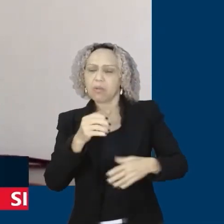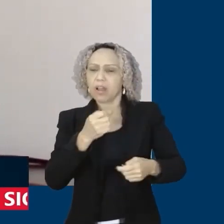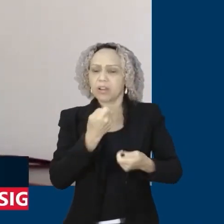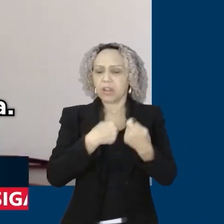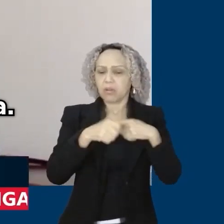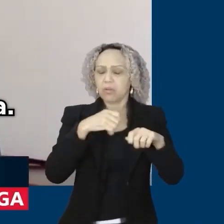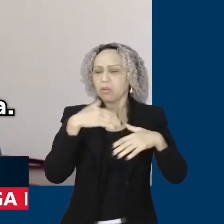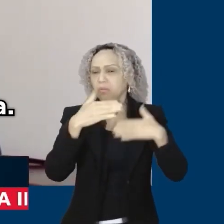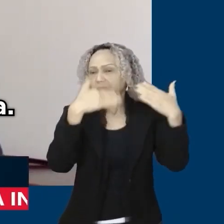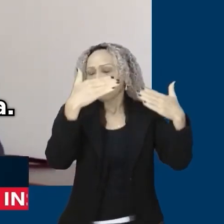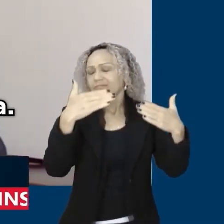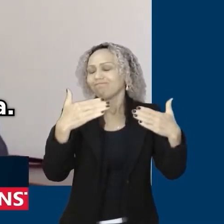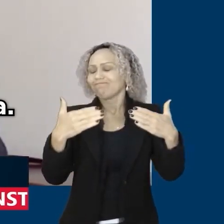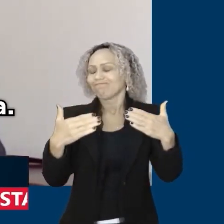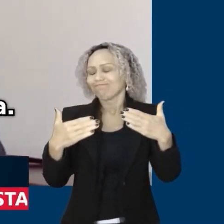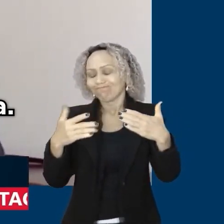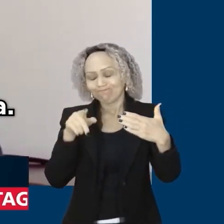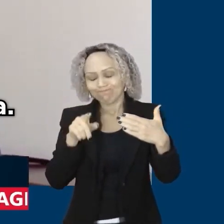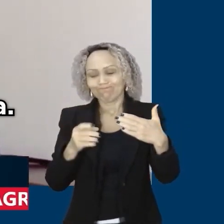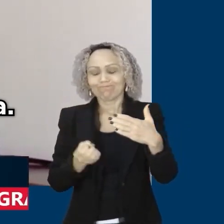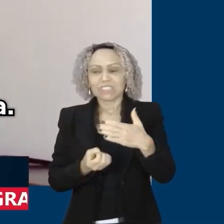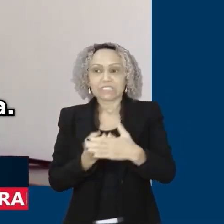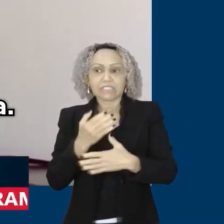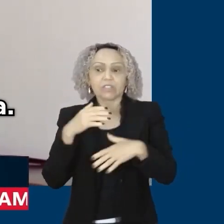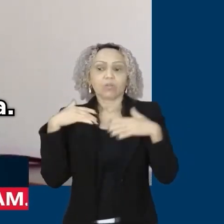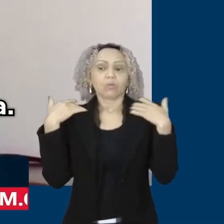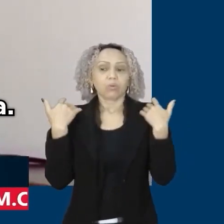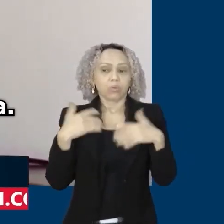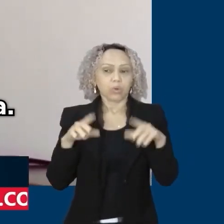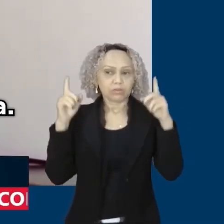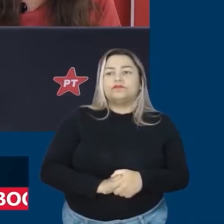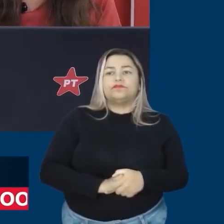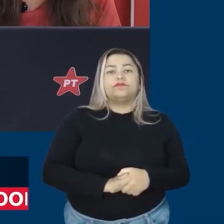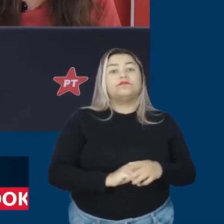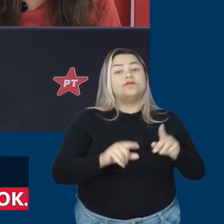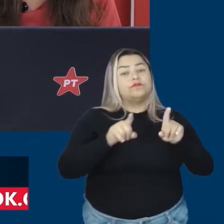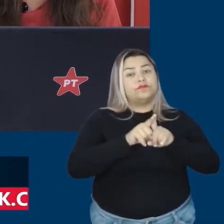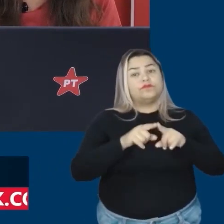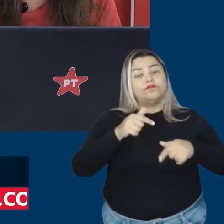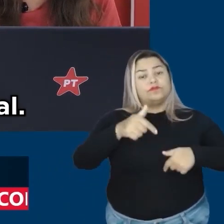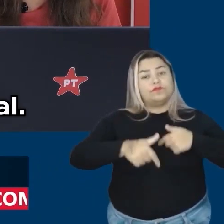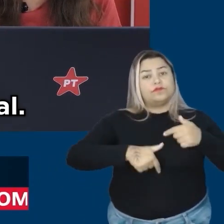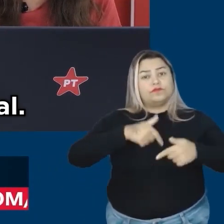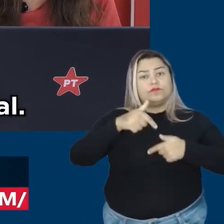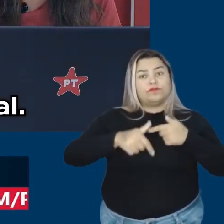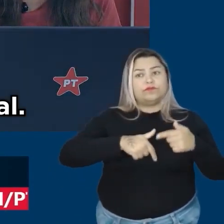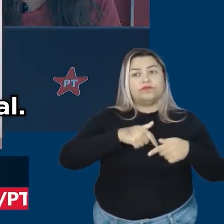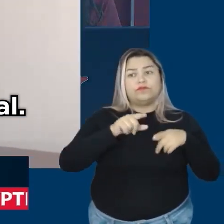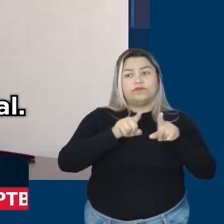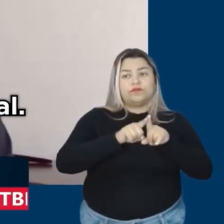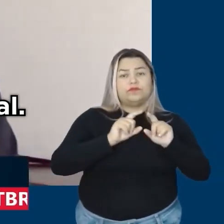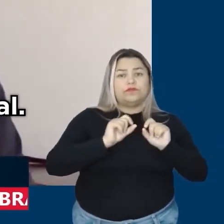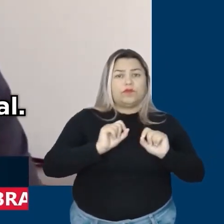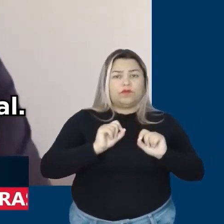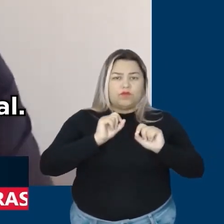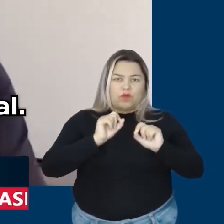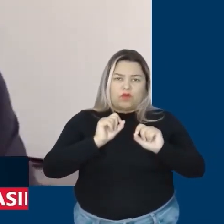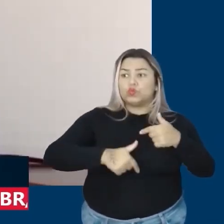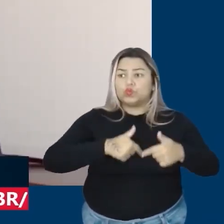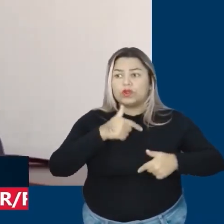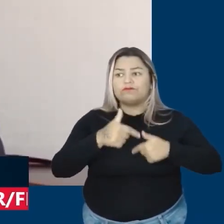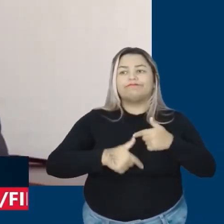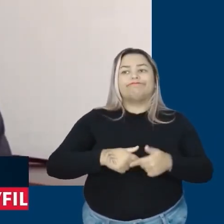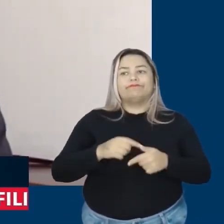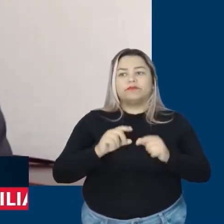situação ruim, desconfortável para o governo do presidente Lula. Porque, veja bem, ela inibe o investimento